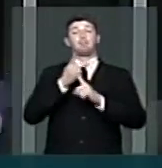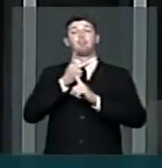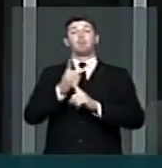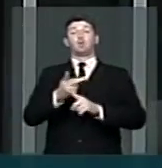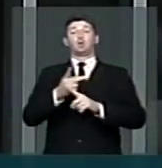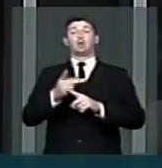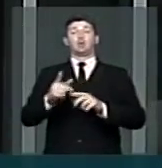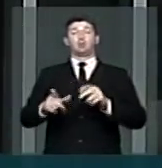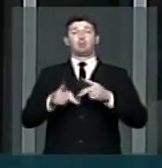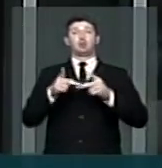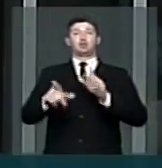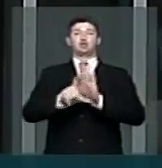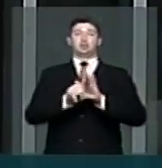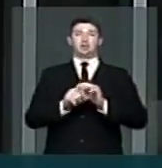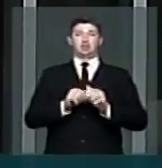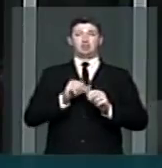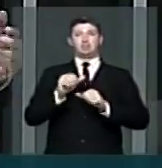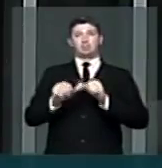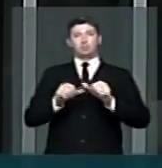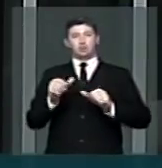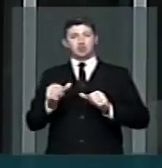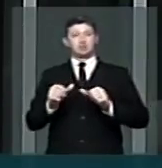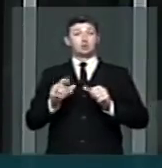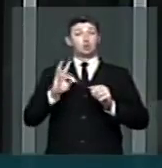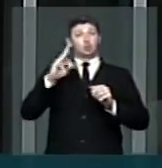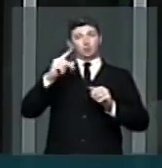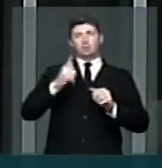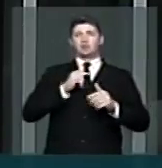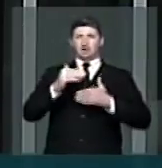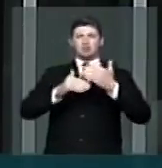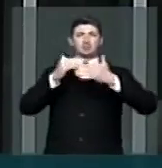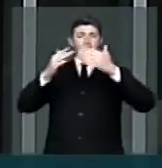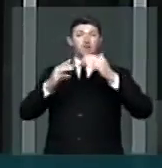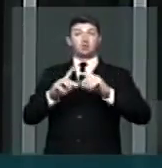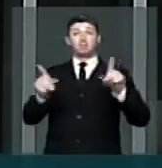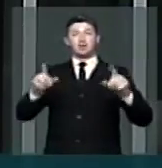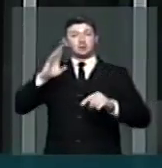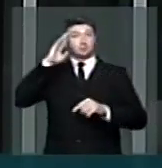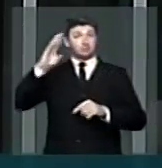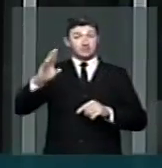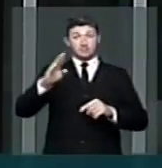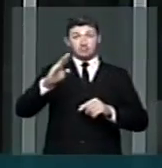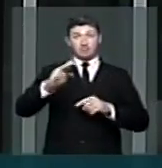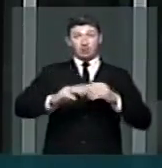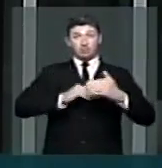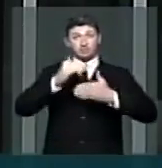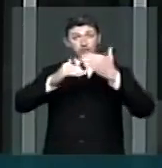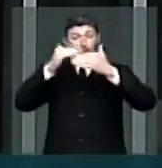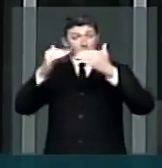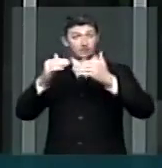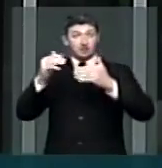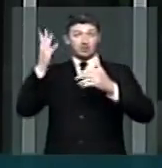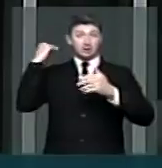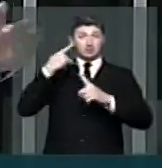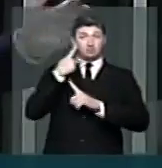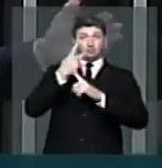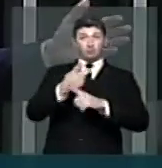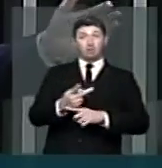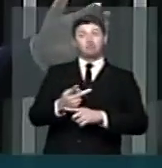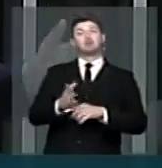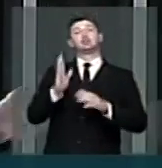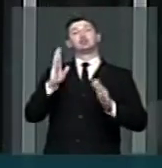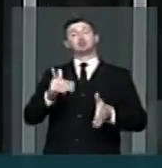todo projeto de mudança de marco, há sempre avanços. O grande e principal avanço que se buscava já